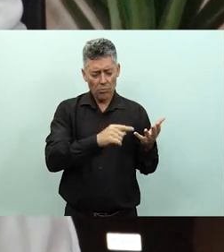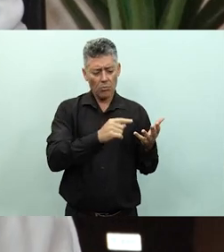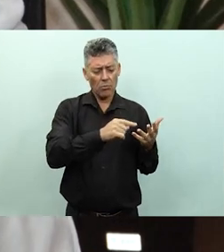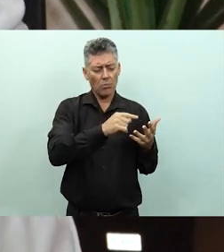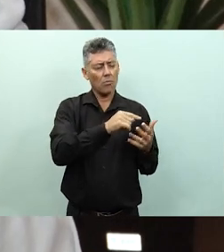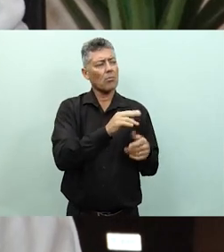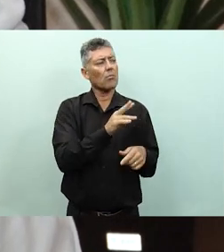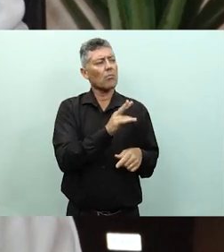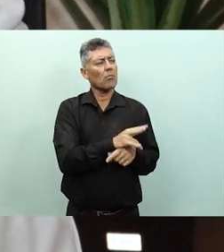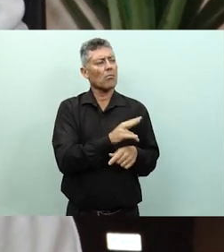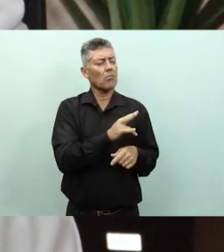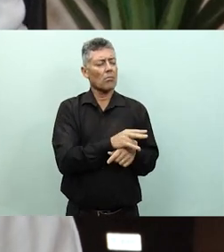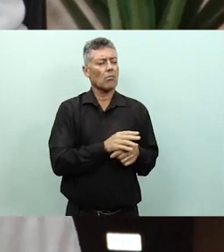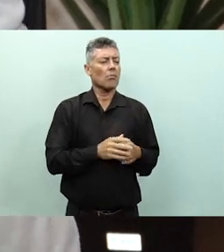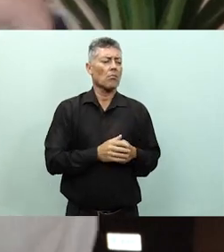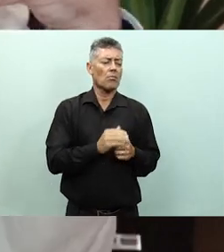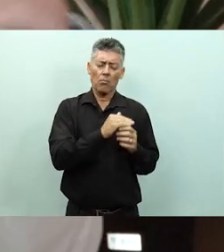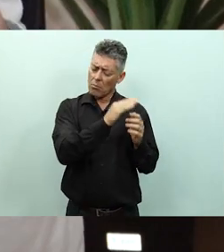assessores,